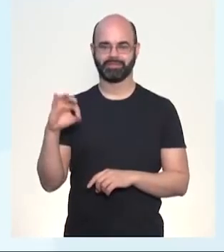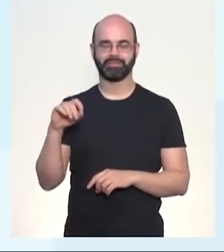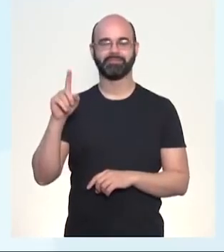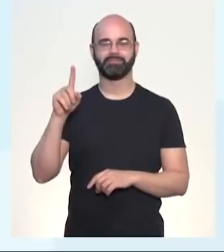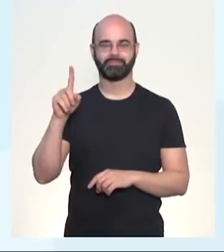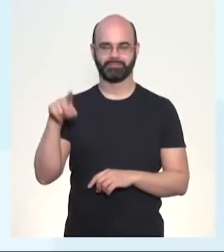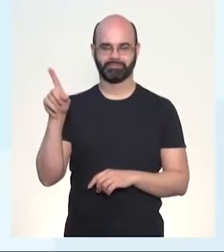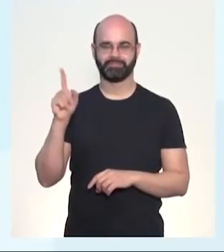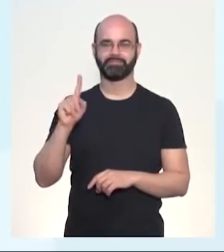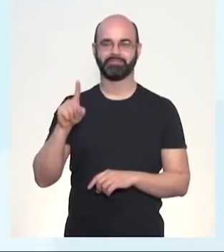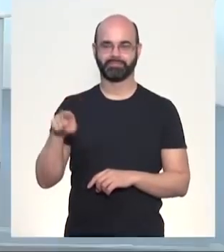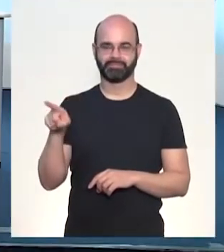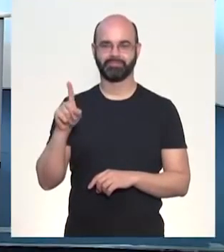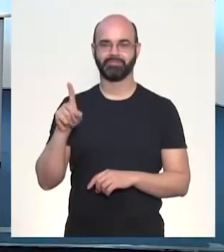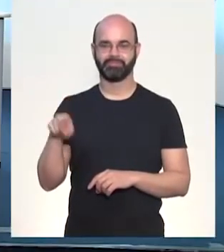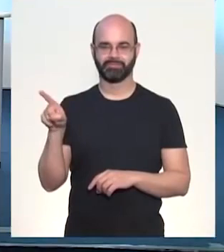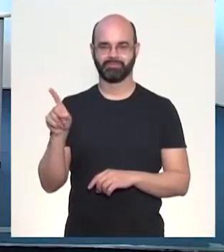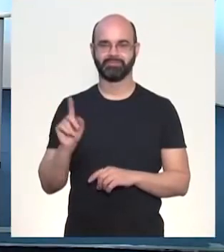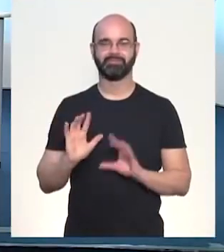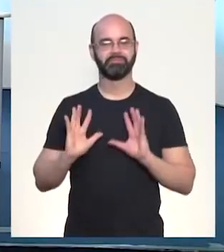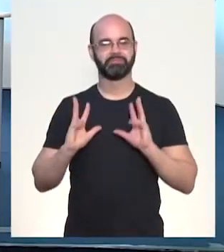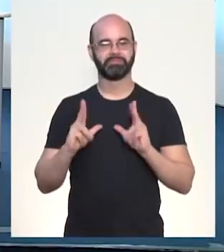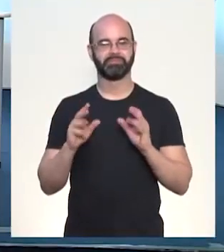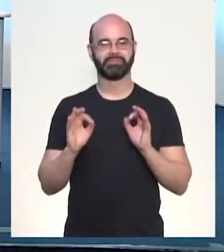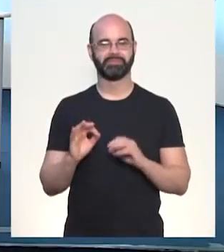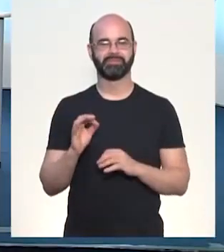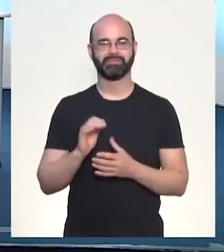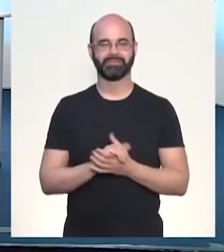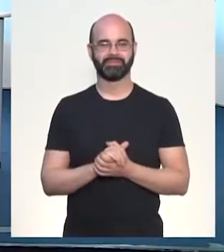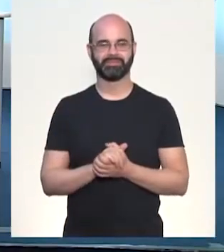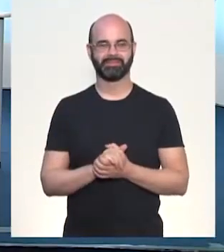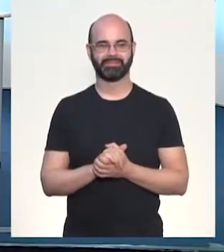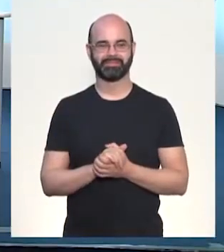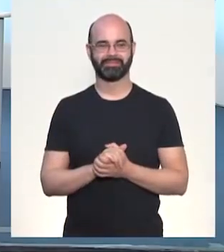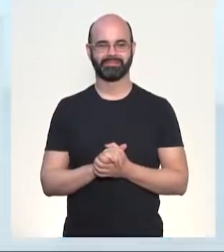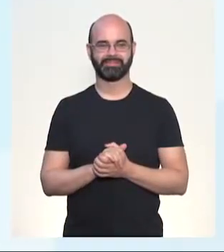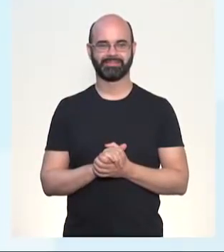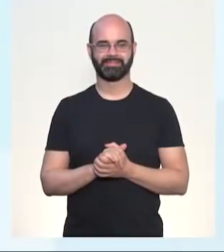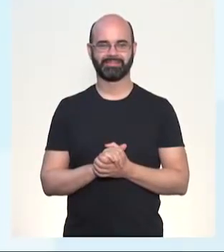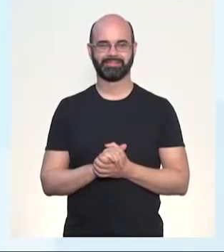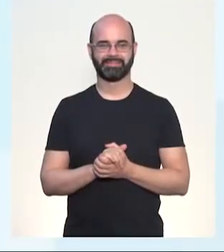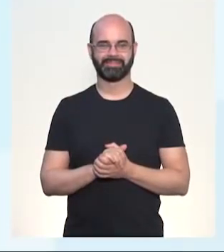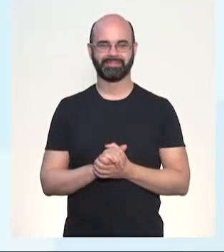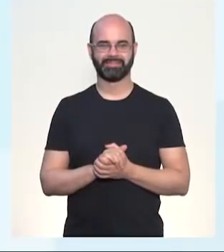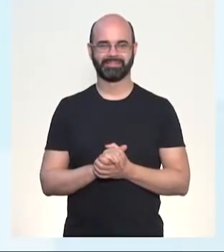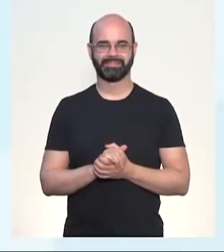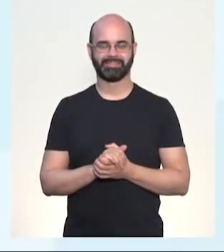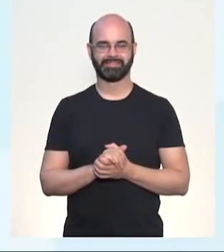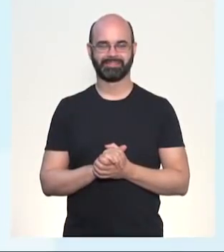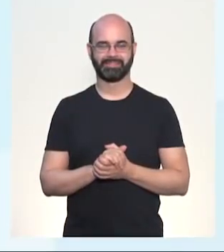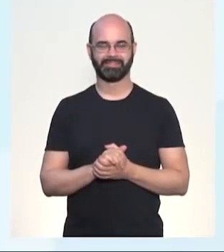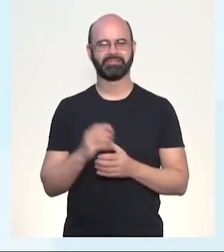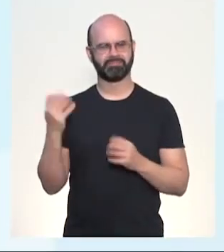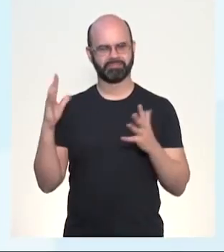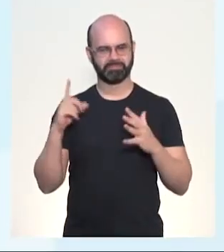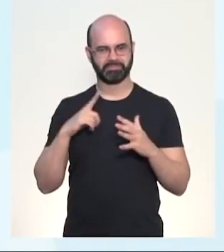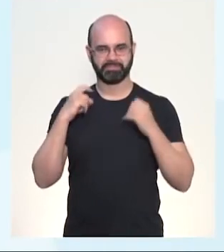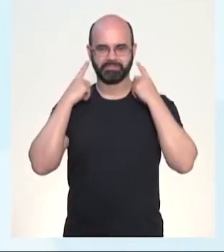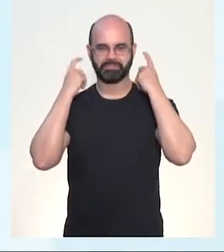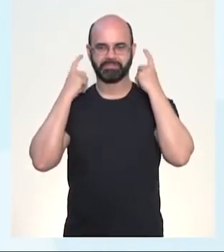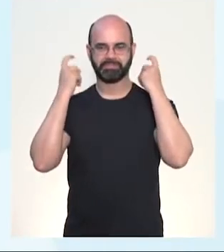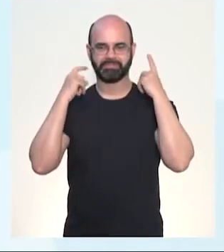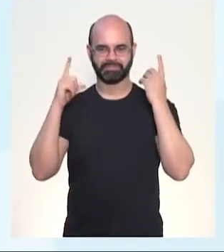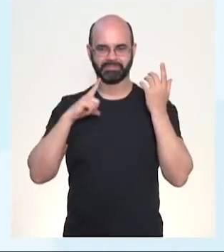Carlos está correto também, Vivi. Um minutinho, olha lá, sorriso para o Carlos. Tá? Vamos tem lá. aplausos? Não tem aplausos não